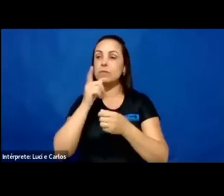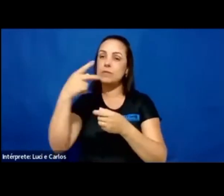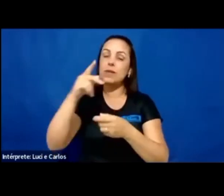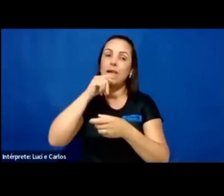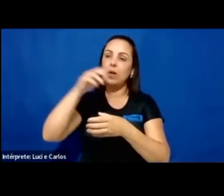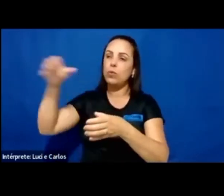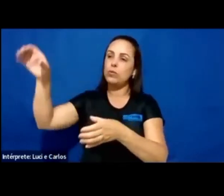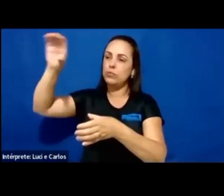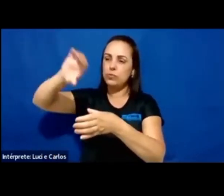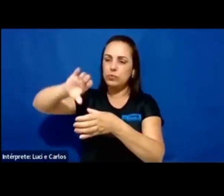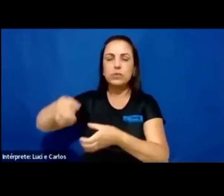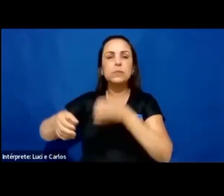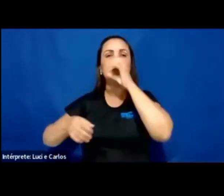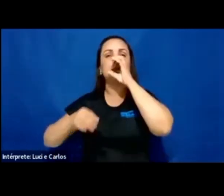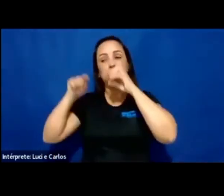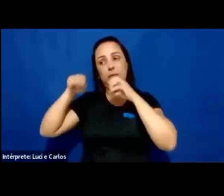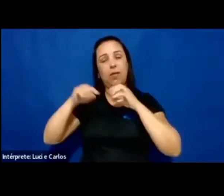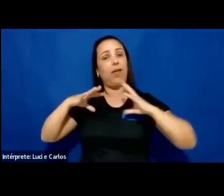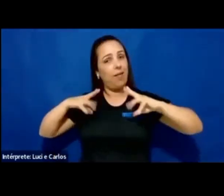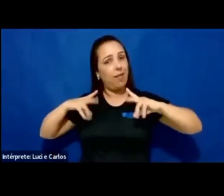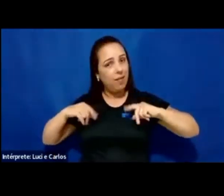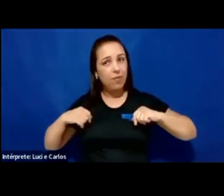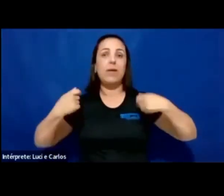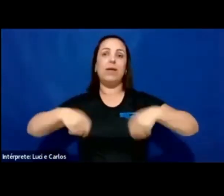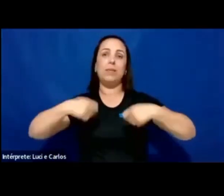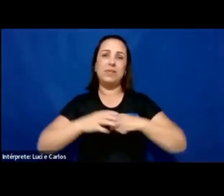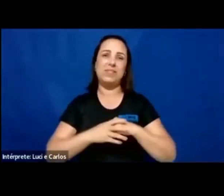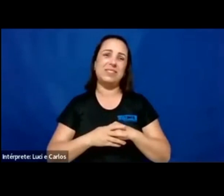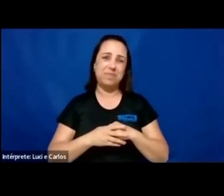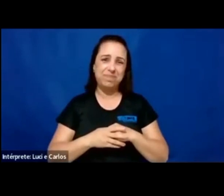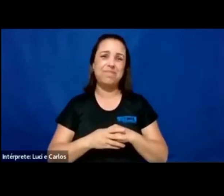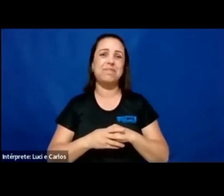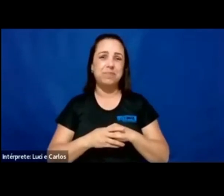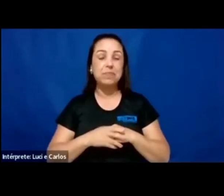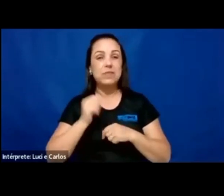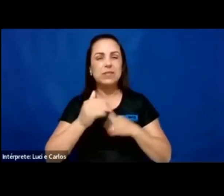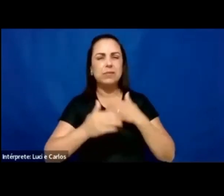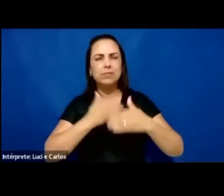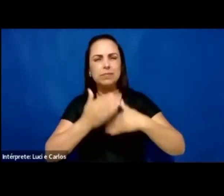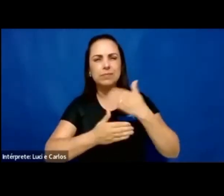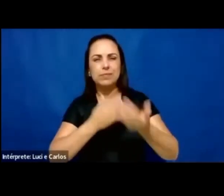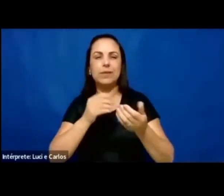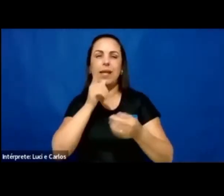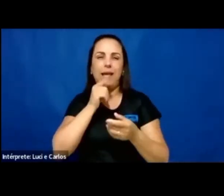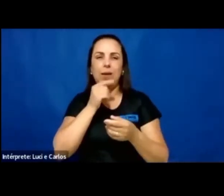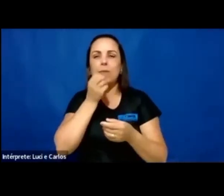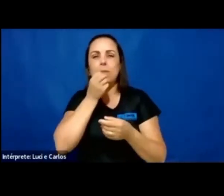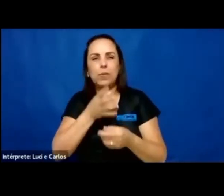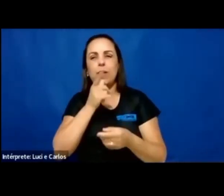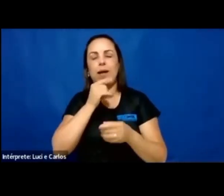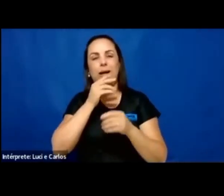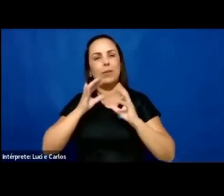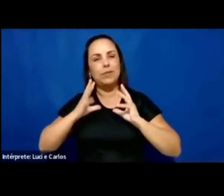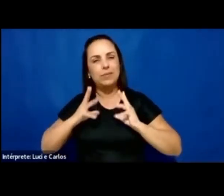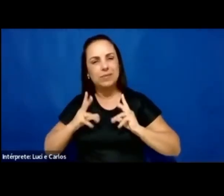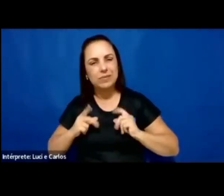saudável. Quanto mais você vai jogando uma água boa, mais ele vai retribuindo em saúde para você. É assim que funciona. Porque